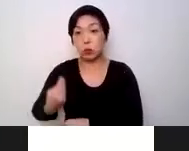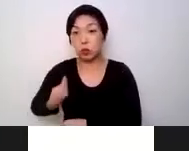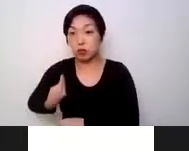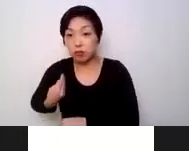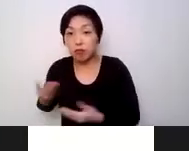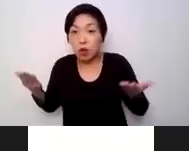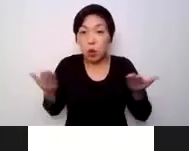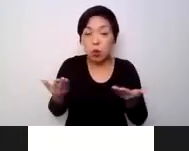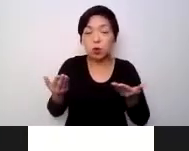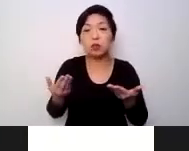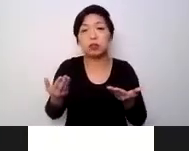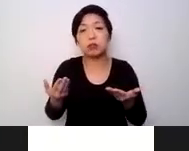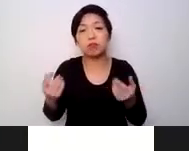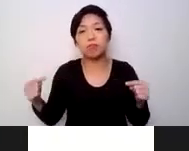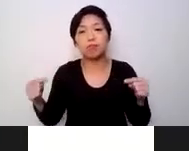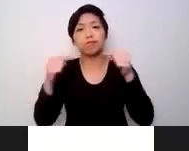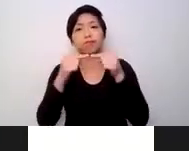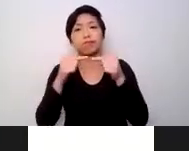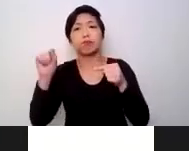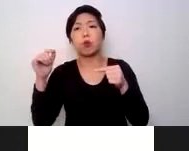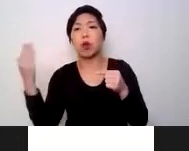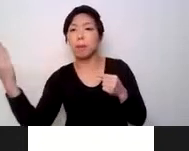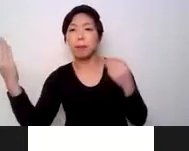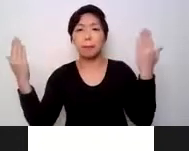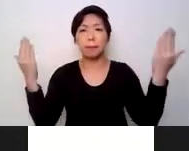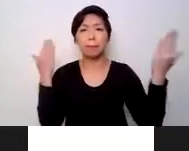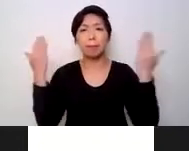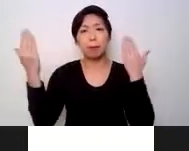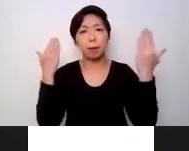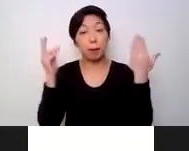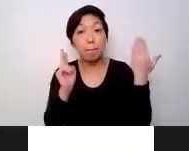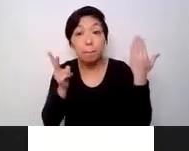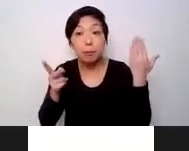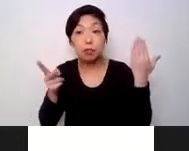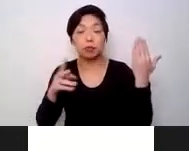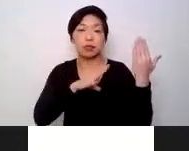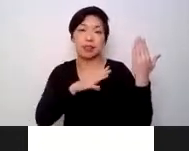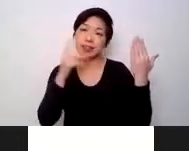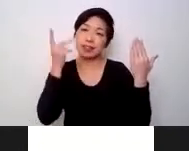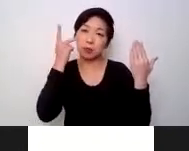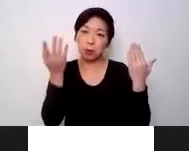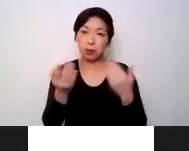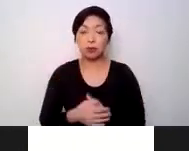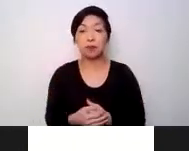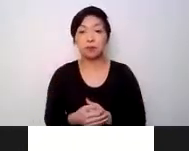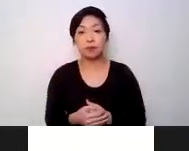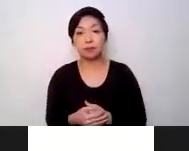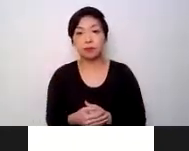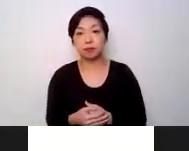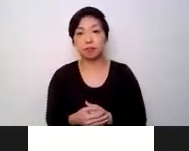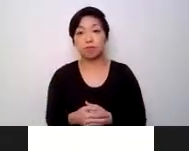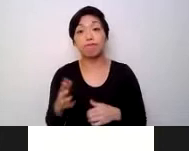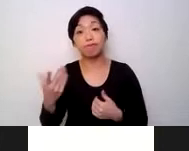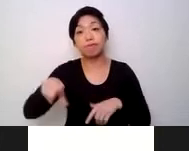hoje para a gente ver o que estava acontecendo em ambos os lugares numa mesma cidade inclusive e nós fizemos essa